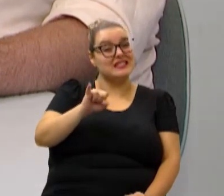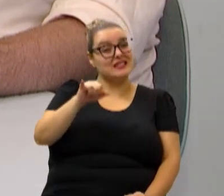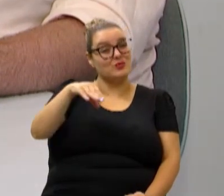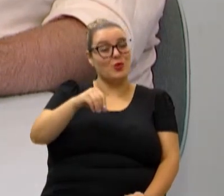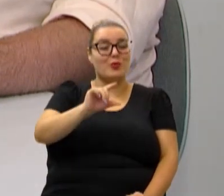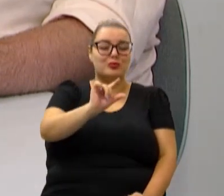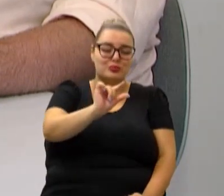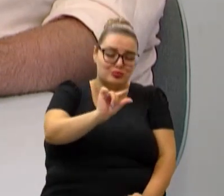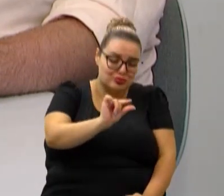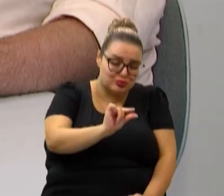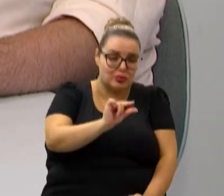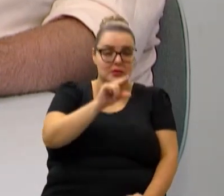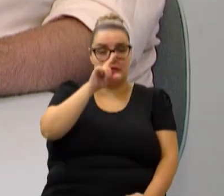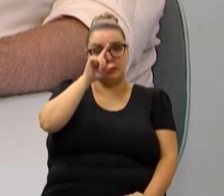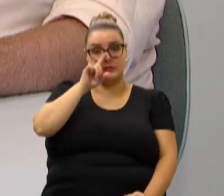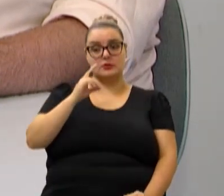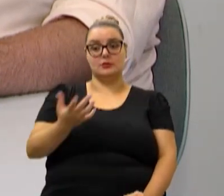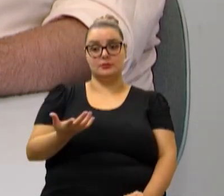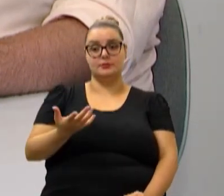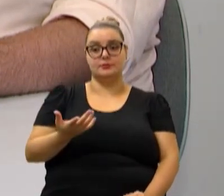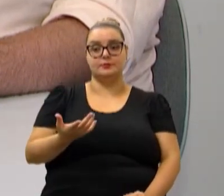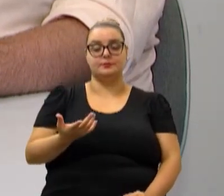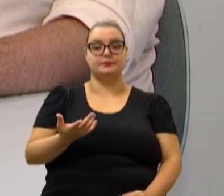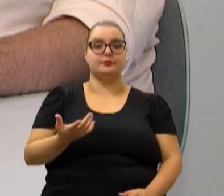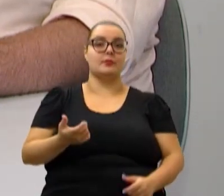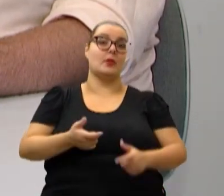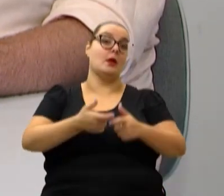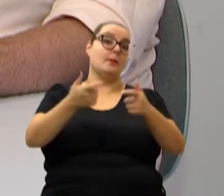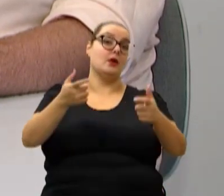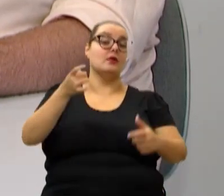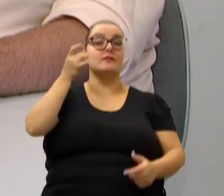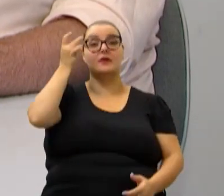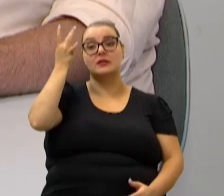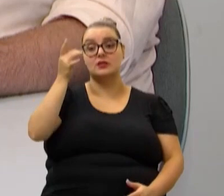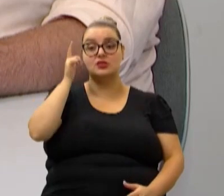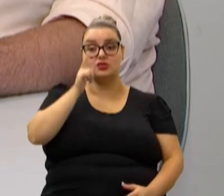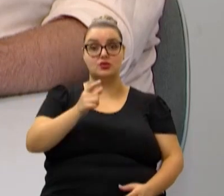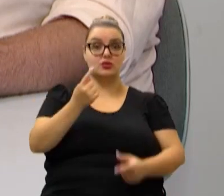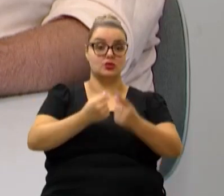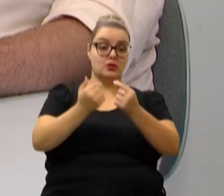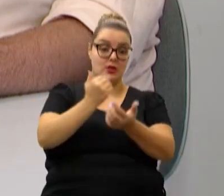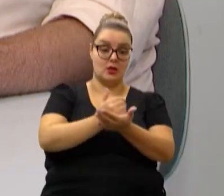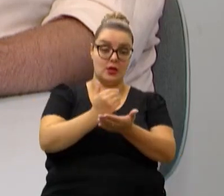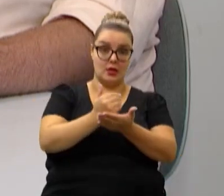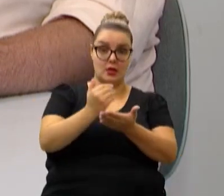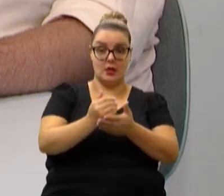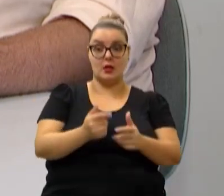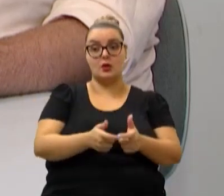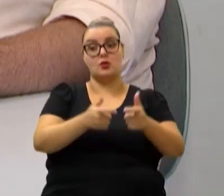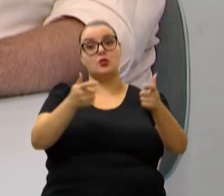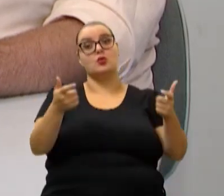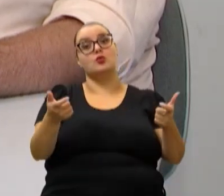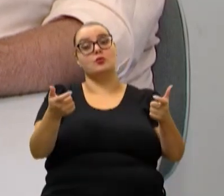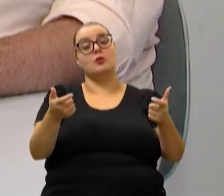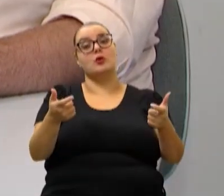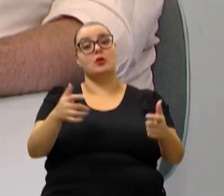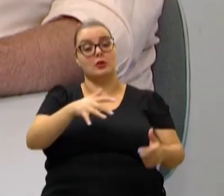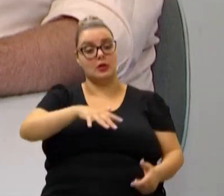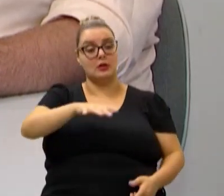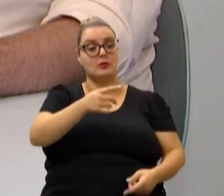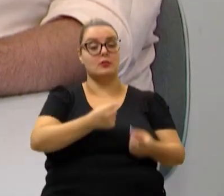com a avaliação das instituições financeiras, muito maior facilidade de conseguir o crédito e também